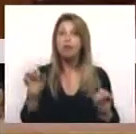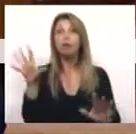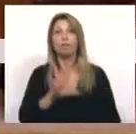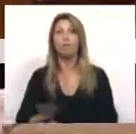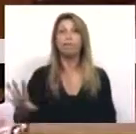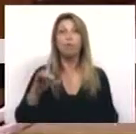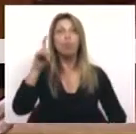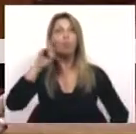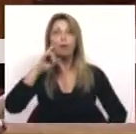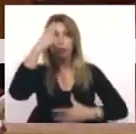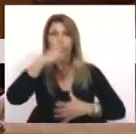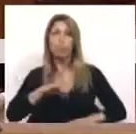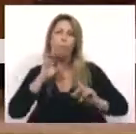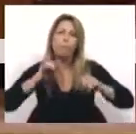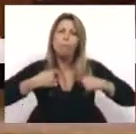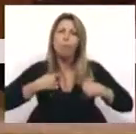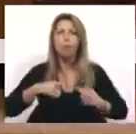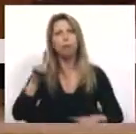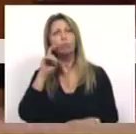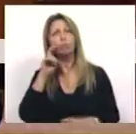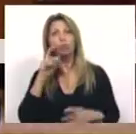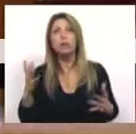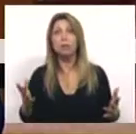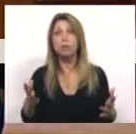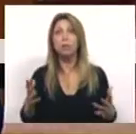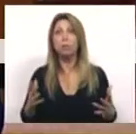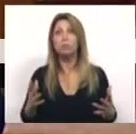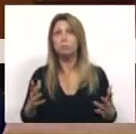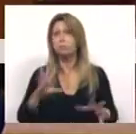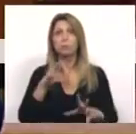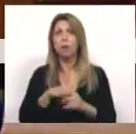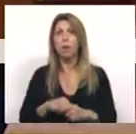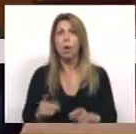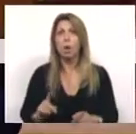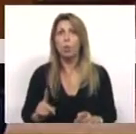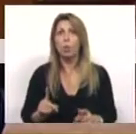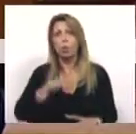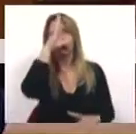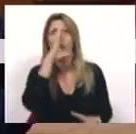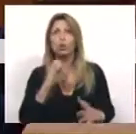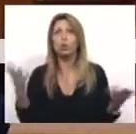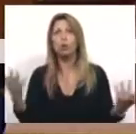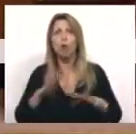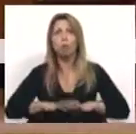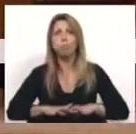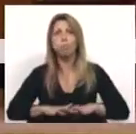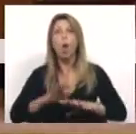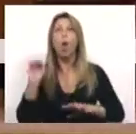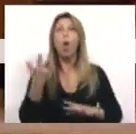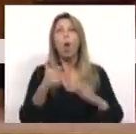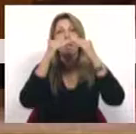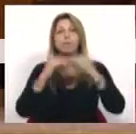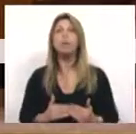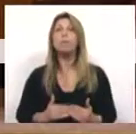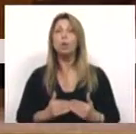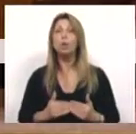de autoproteção, como lhe queiramos chamar, não implica de modo nenhum que o Estado estanque ou diminua os